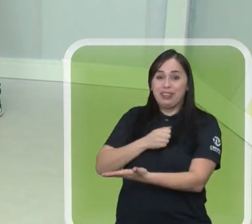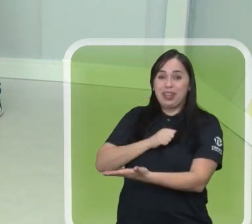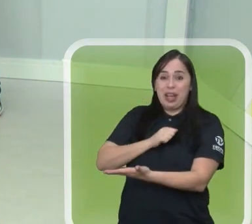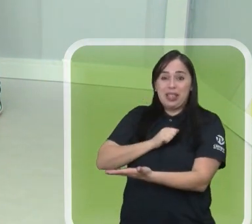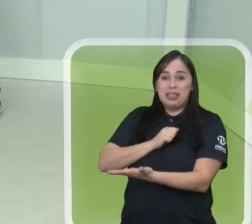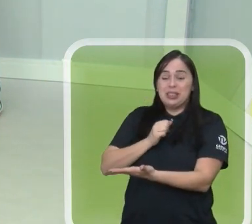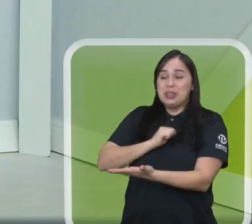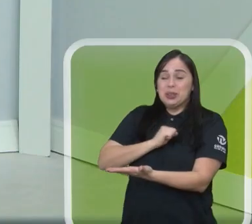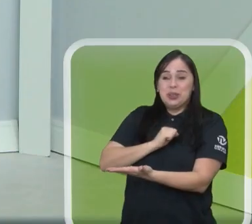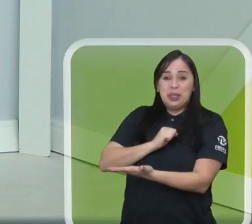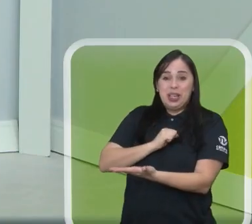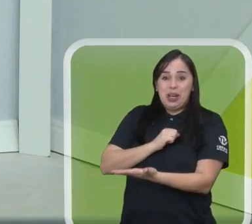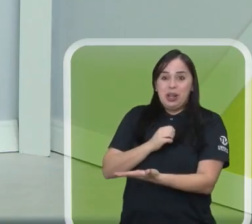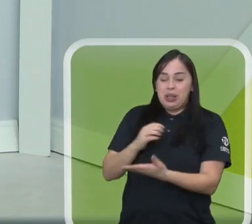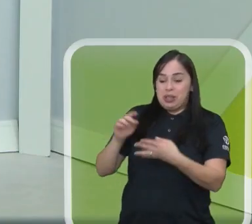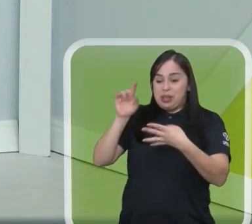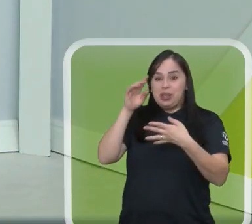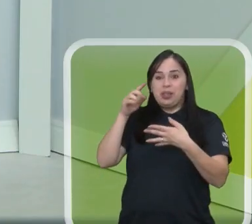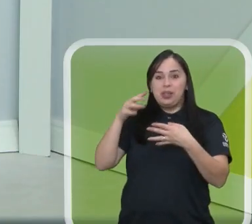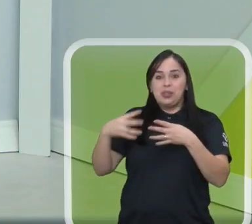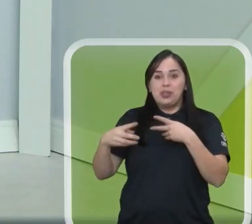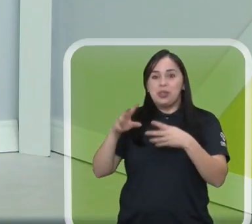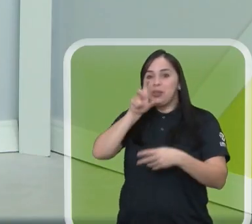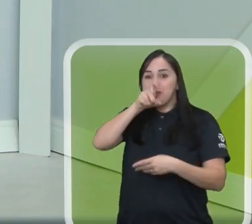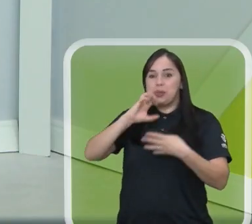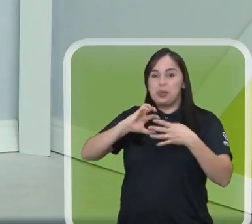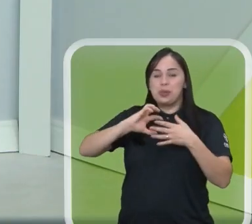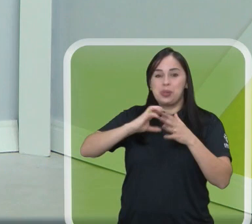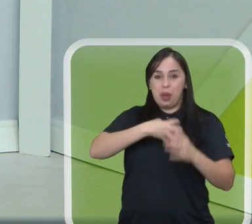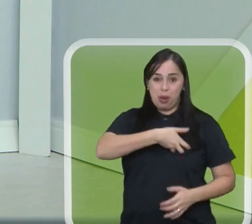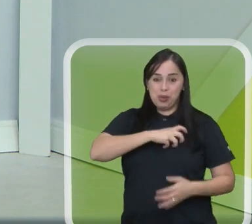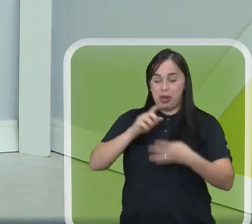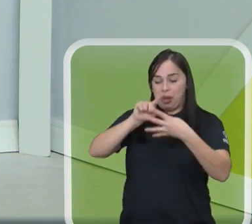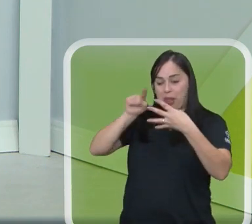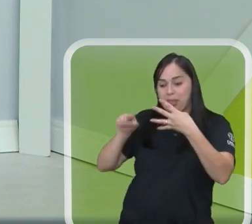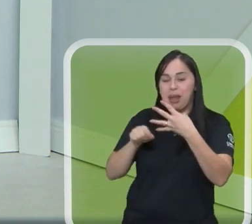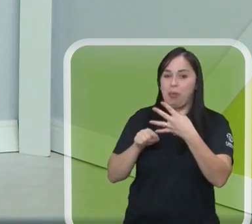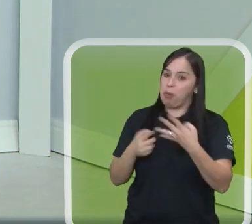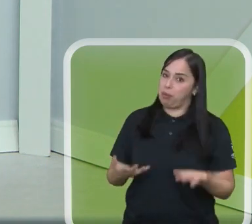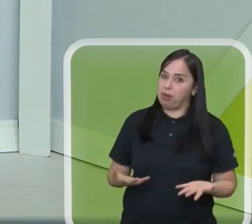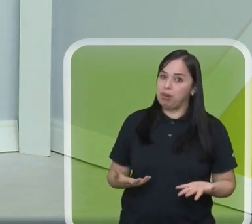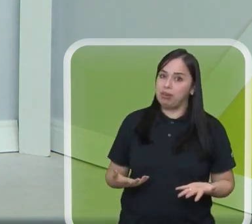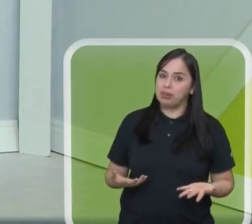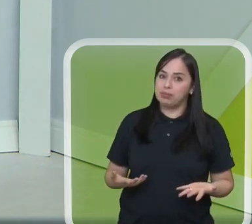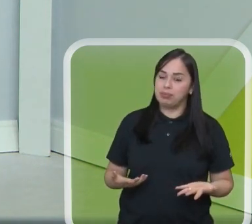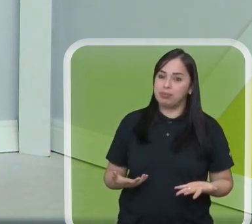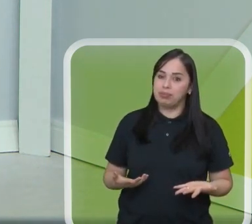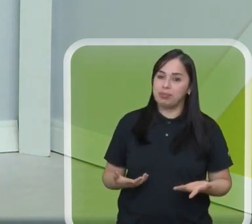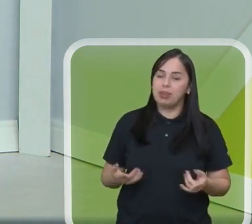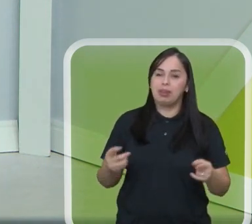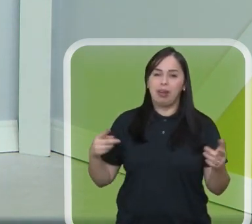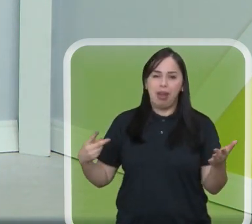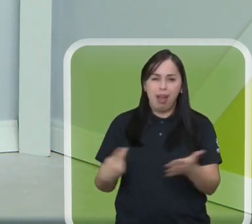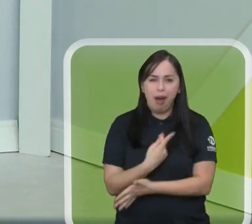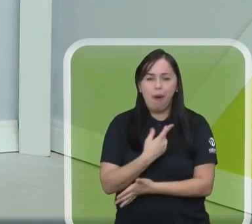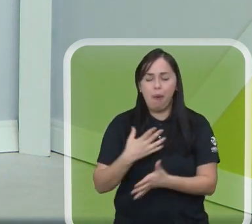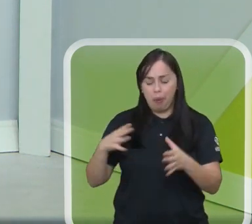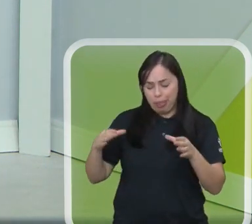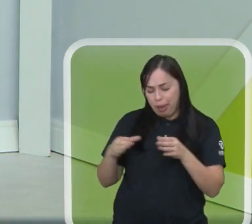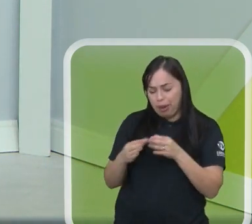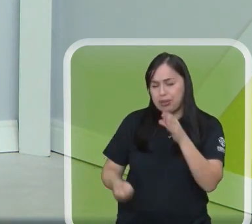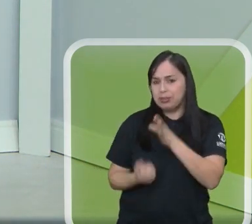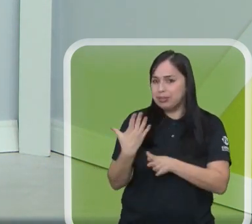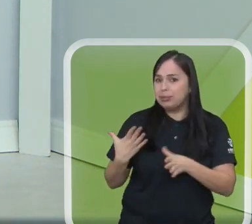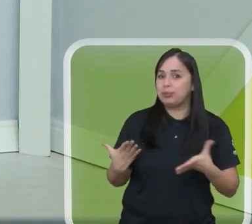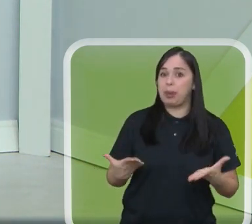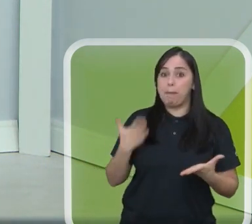ó, São José na 4ª posição. Não condiz com o São José, pelo elenco que montou, em que pese algum tipo de erro na montagem e tudo mais, mas